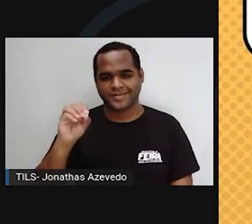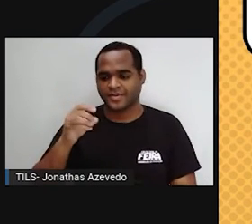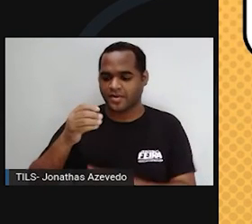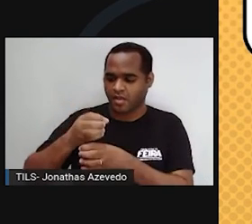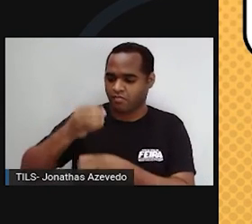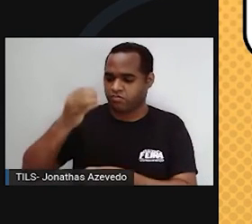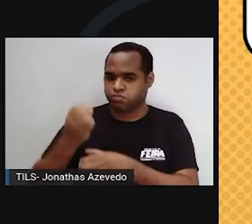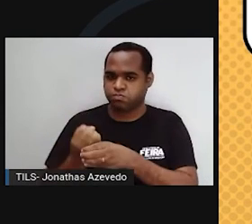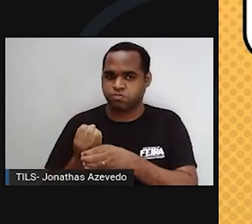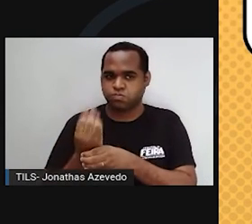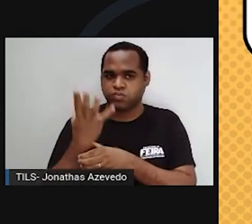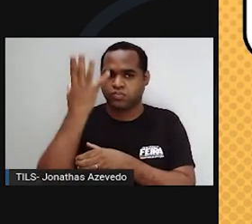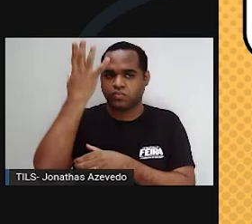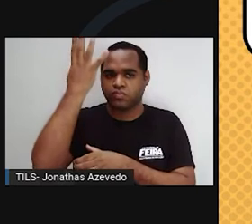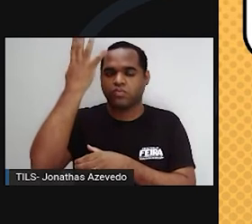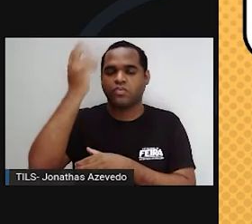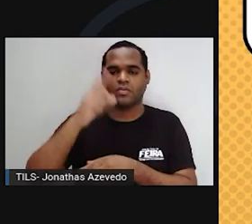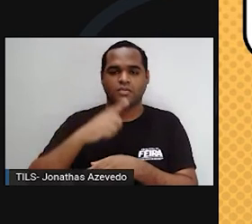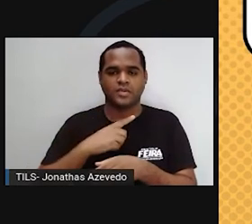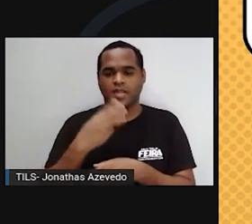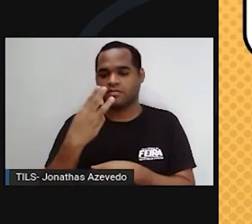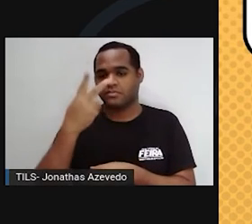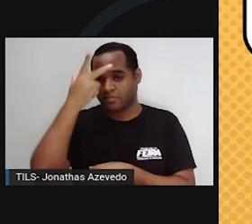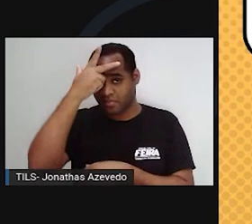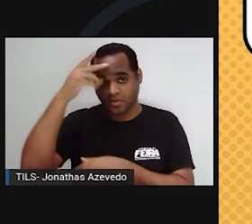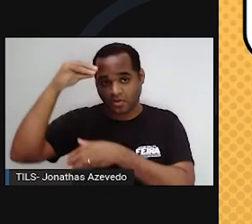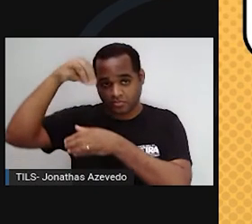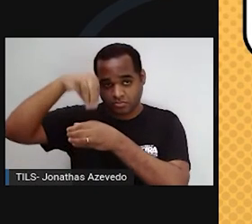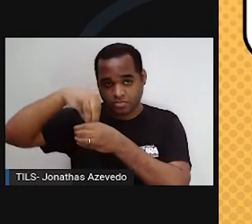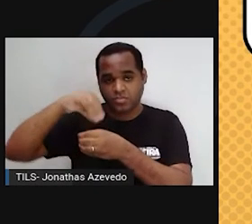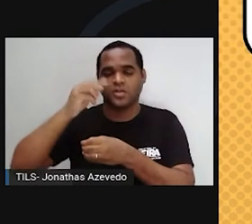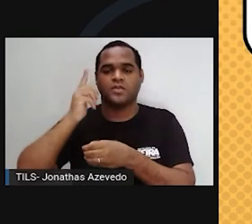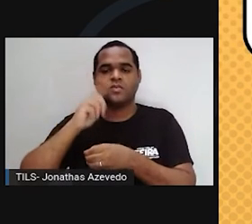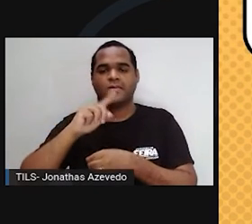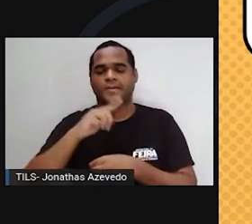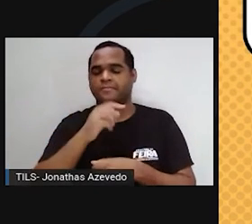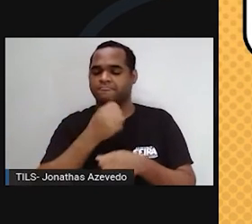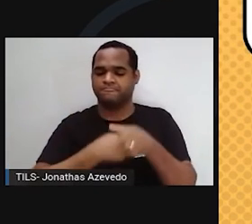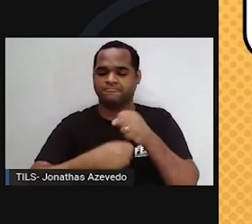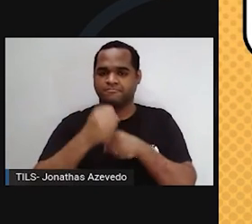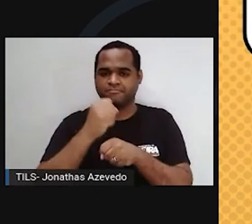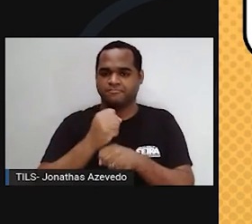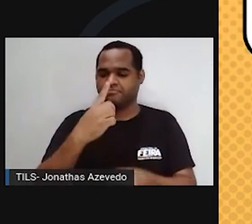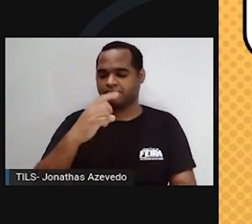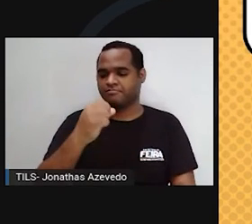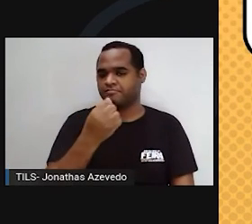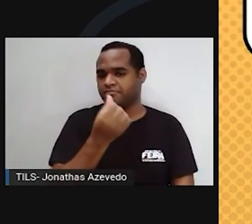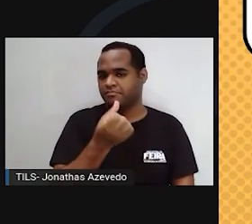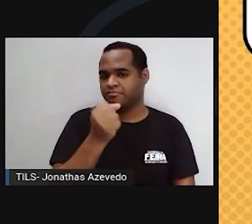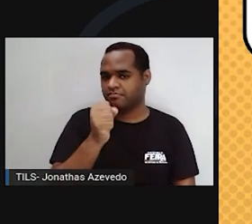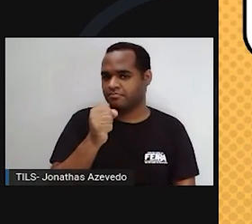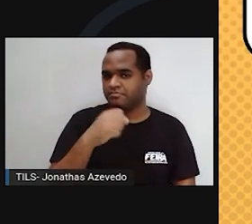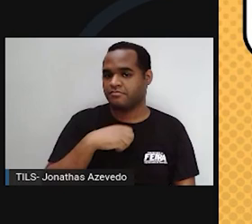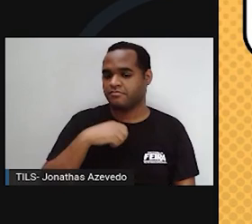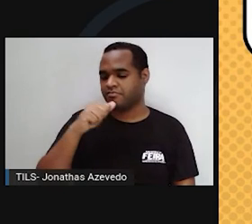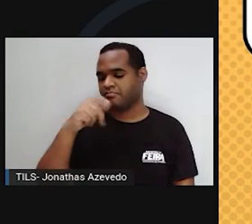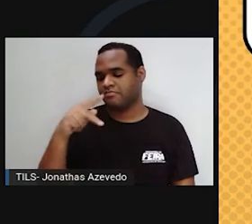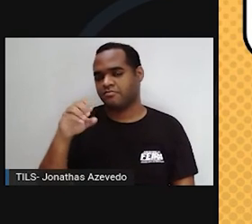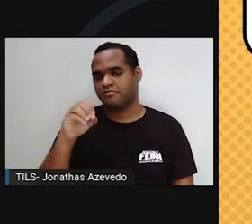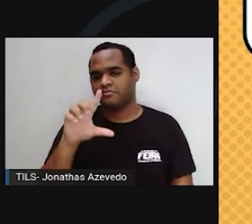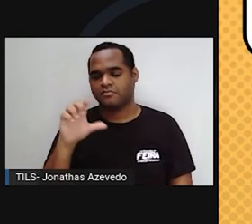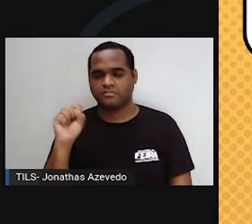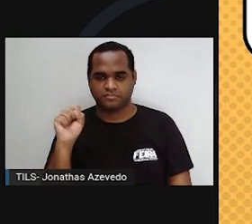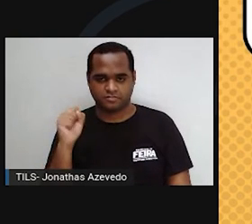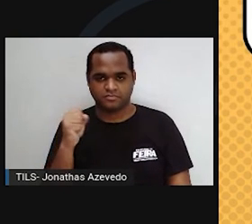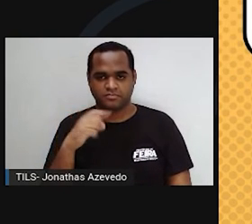foguete capaz de levar 3 tripulantes. Em 1968, a Apollo 8, com